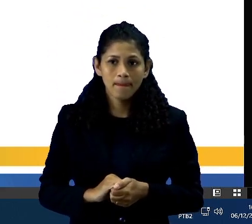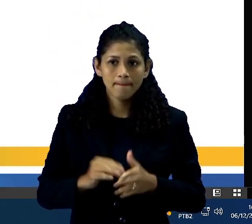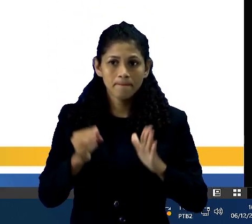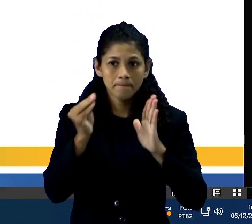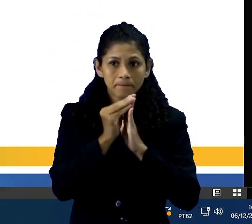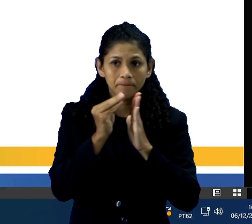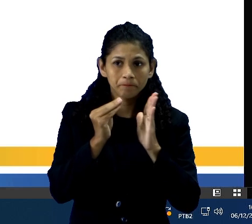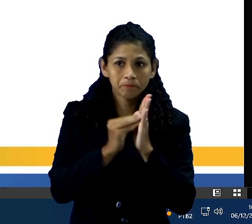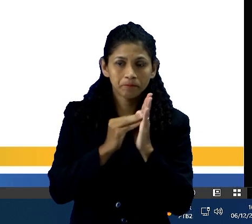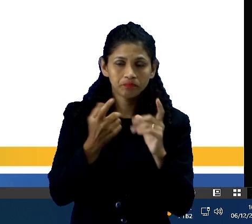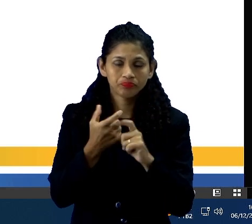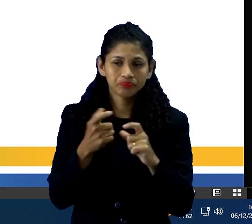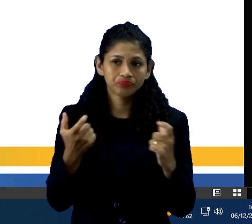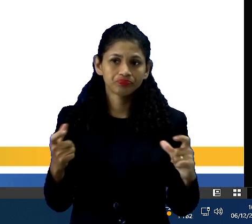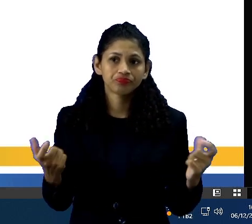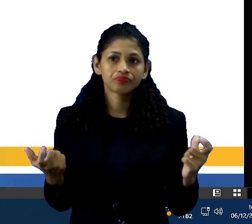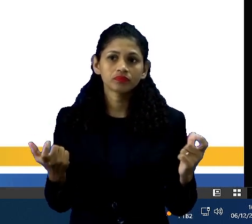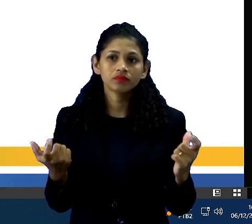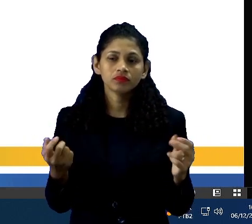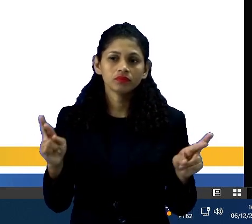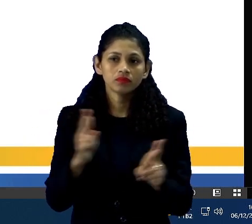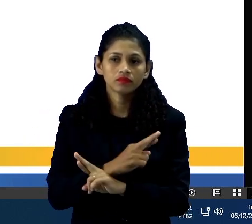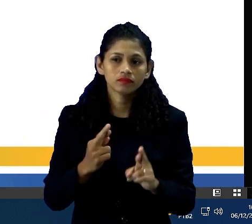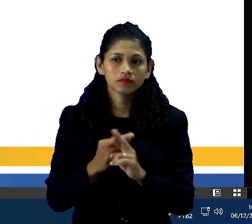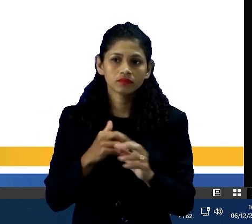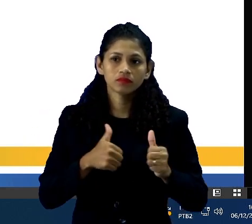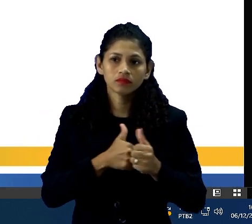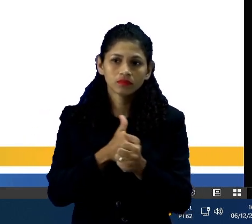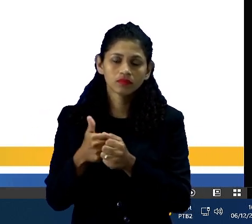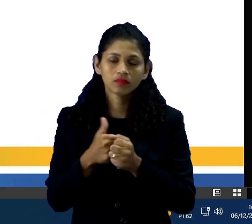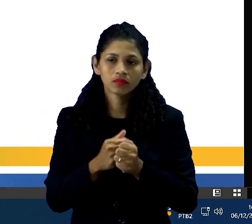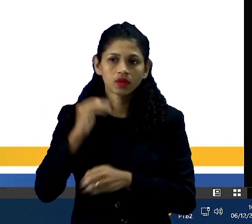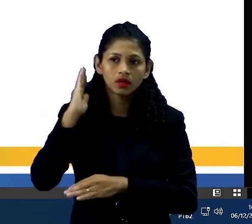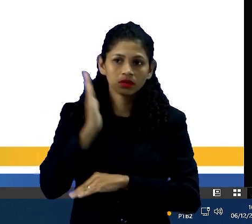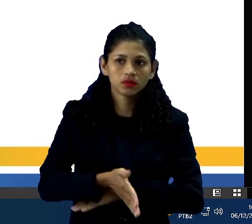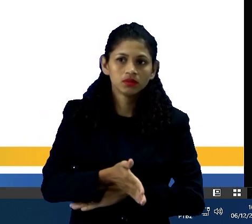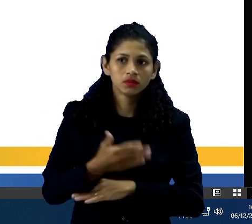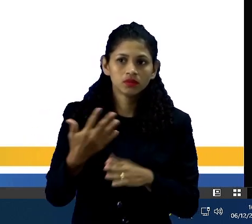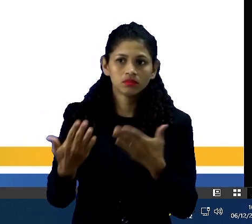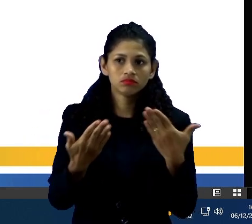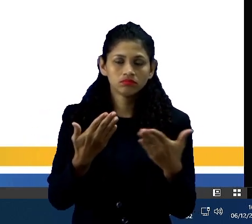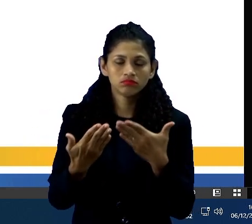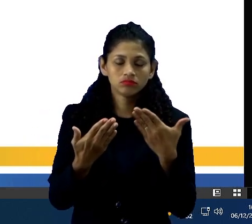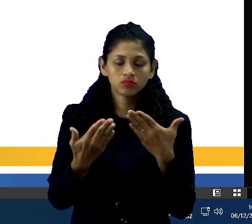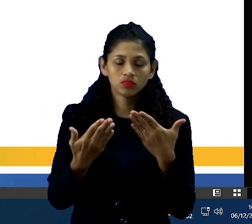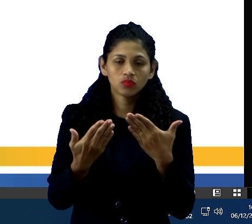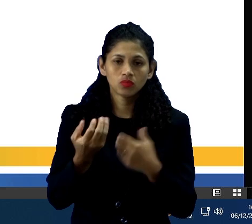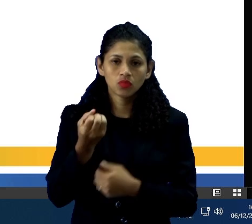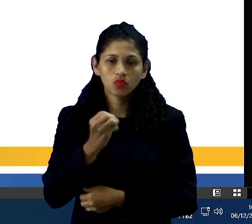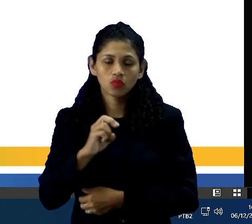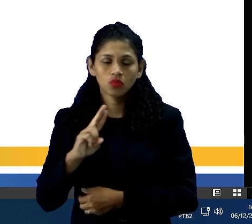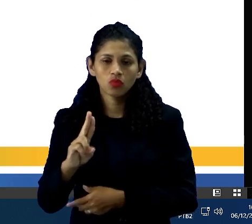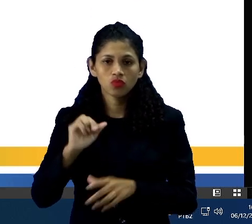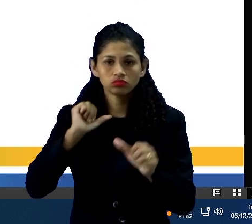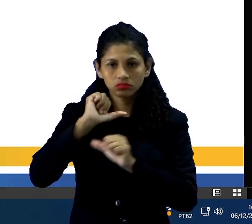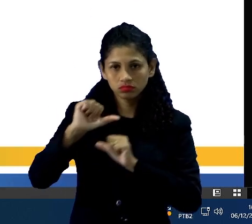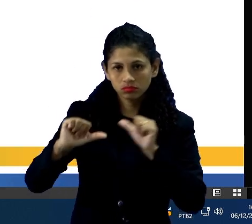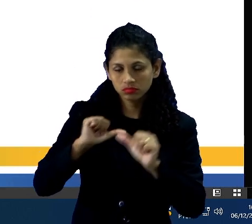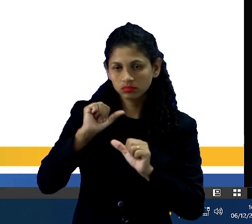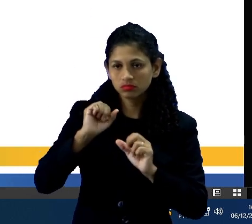Classifique as grandezas relacionadas a seguir em diretamente proporcional ou inversamente proporcional.